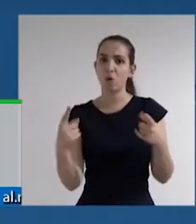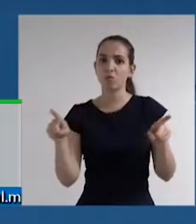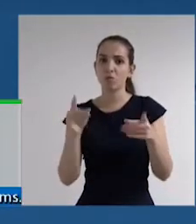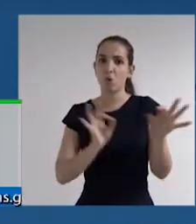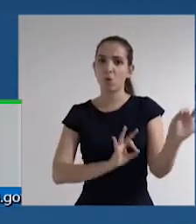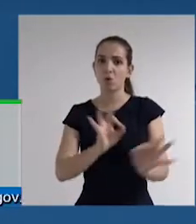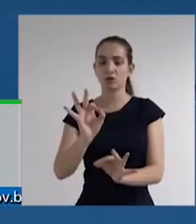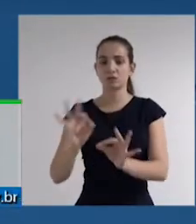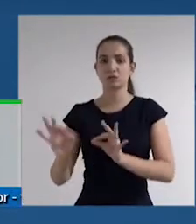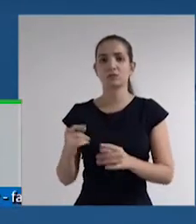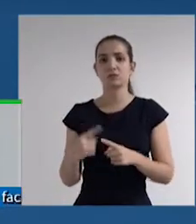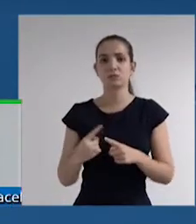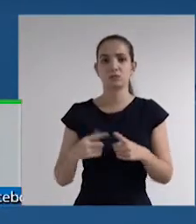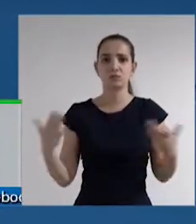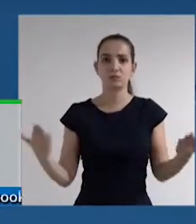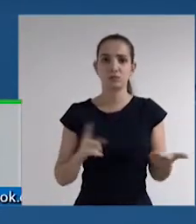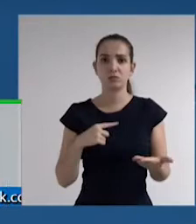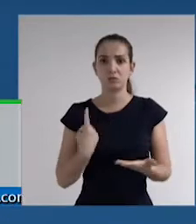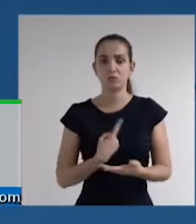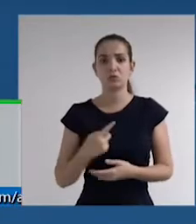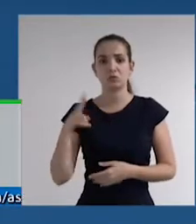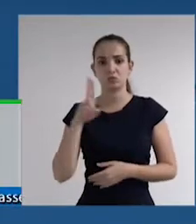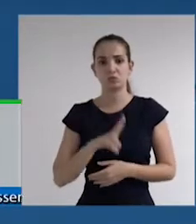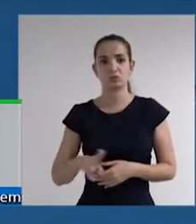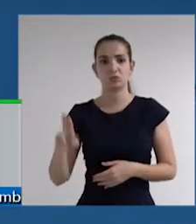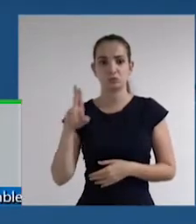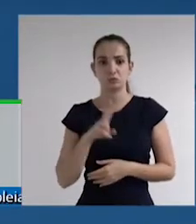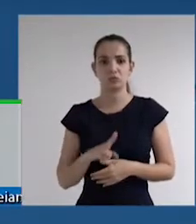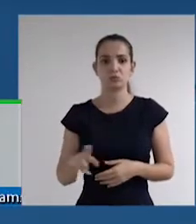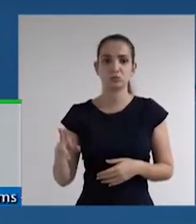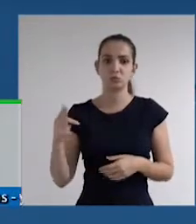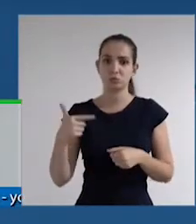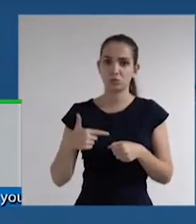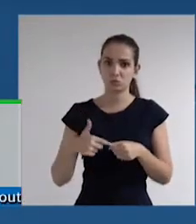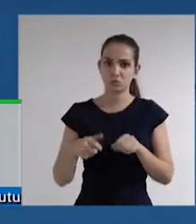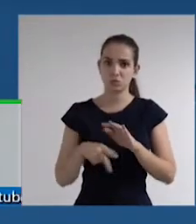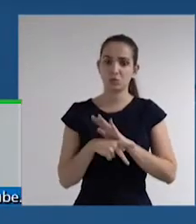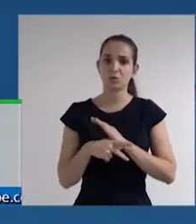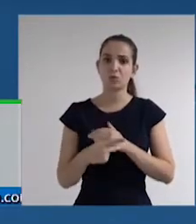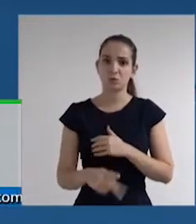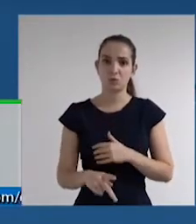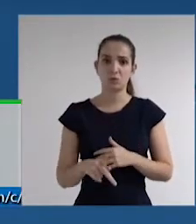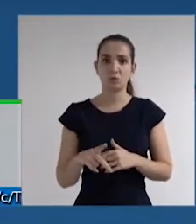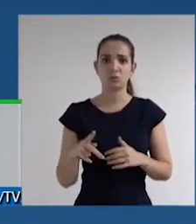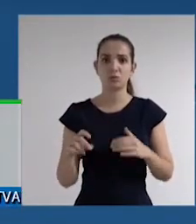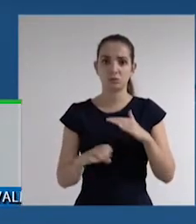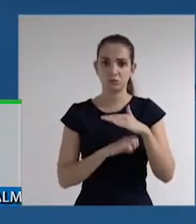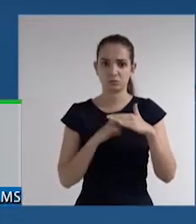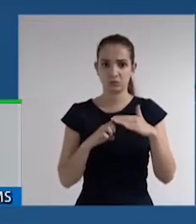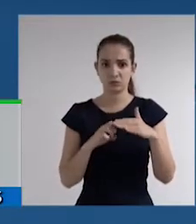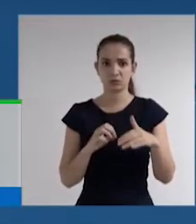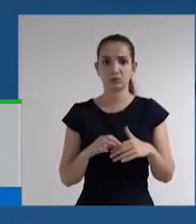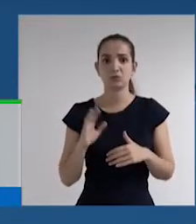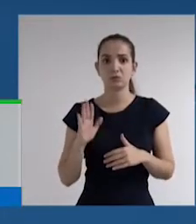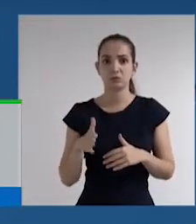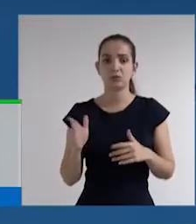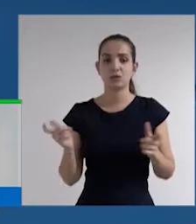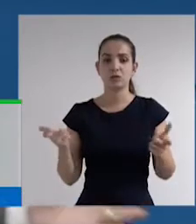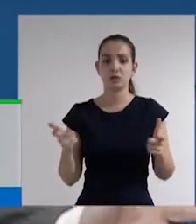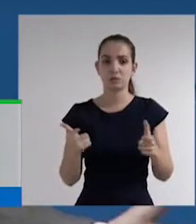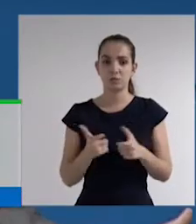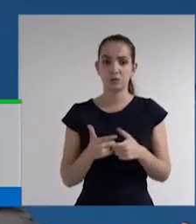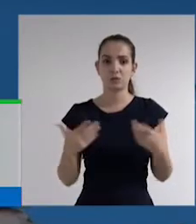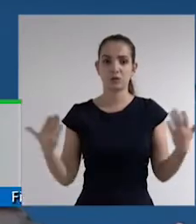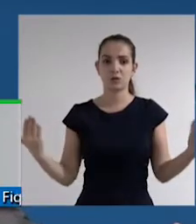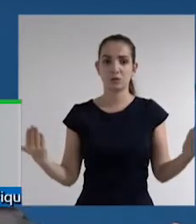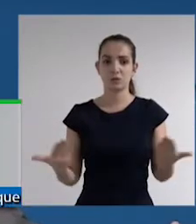estamos utilizando os combustíveis das distribuidoras e já está acabando.